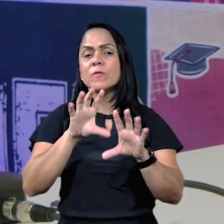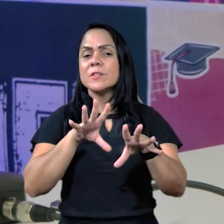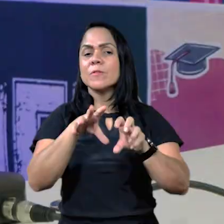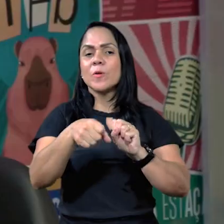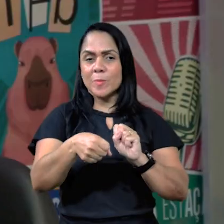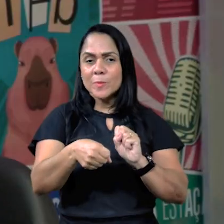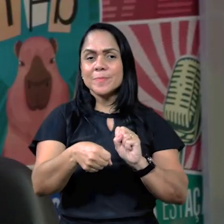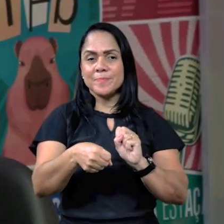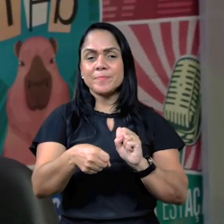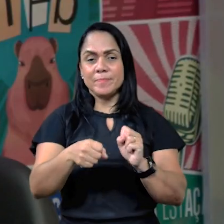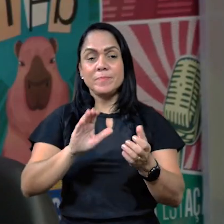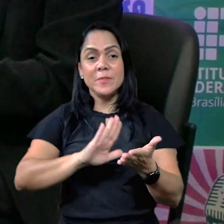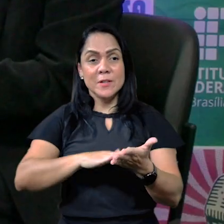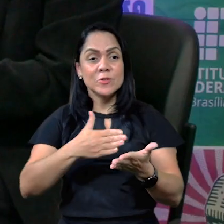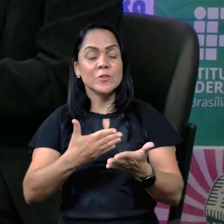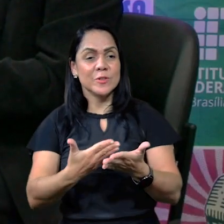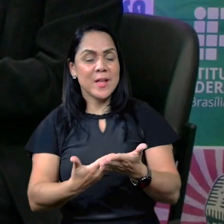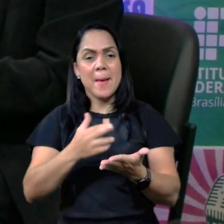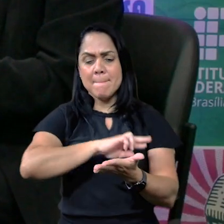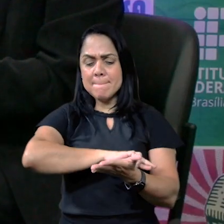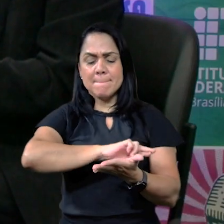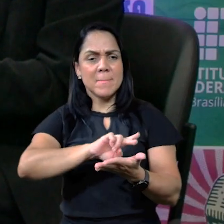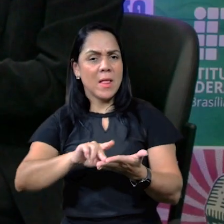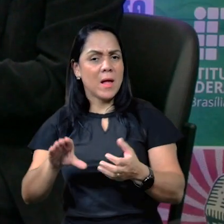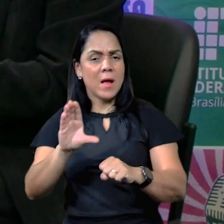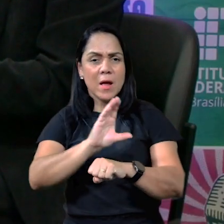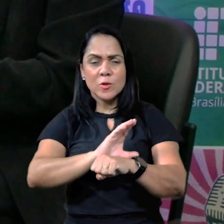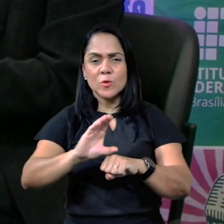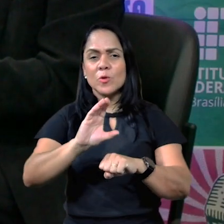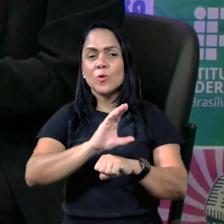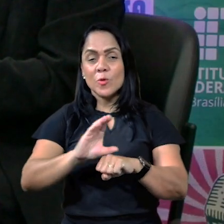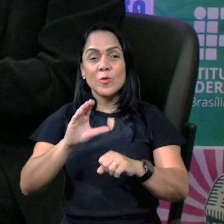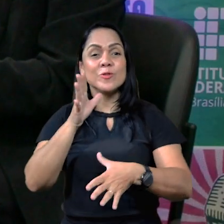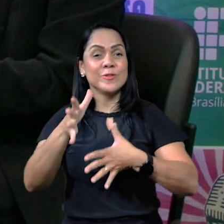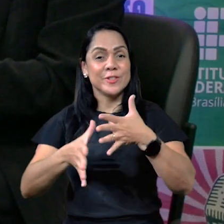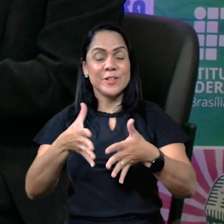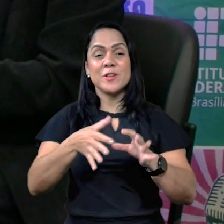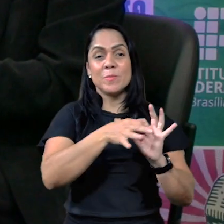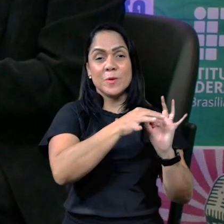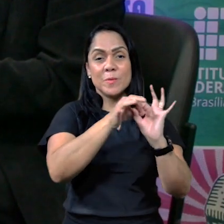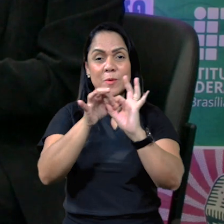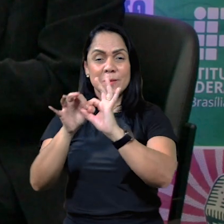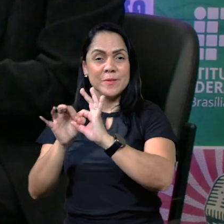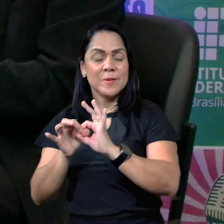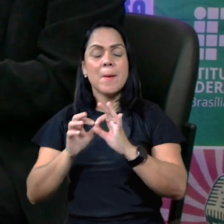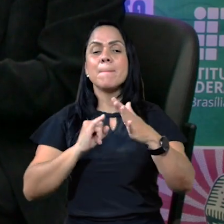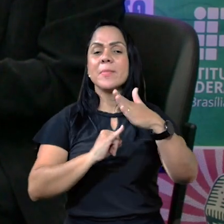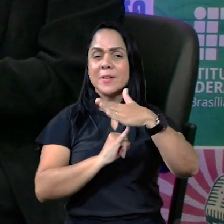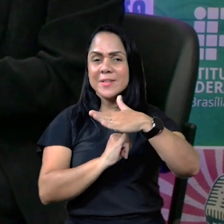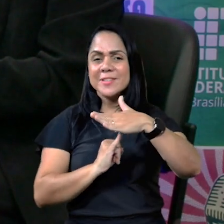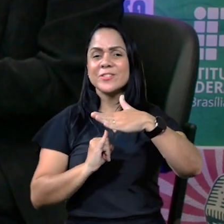formação, assim? Então, eu estudei na PADA, estudei na estruturação, estudei no finês. São instituições.